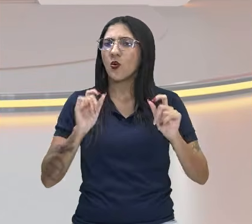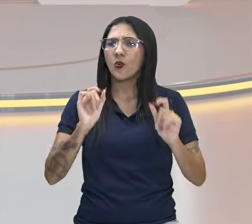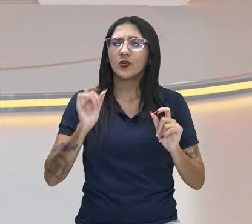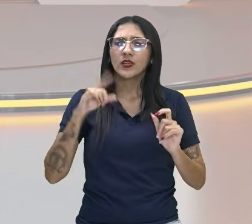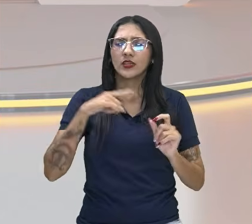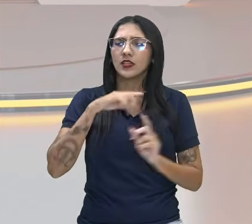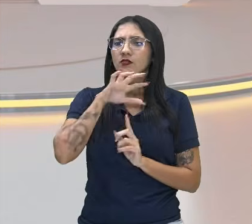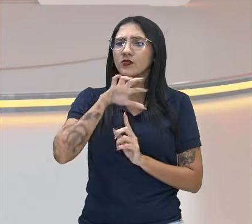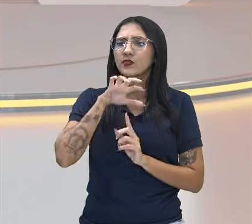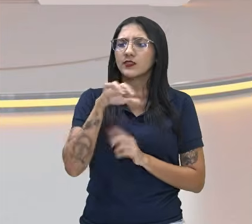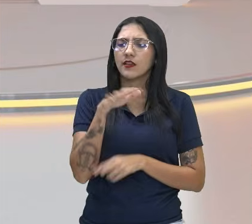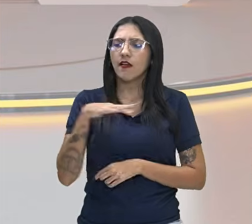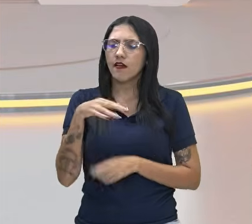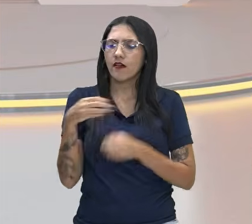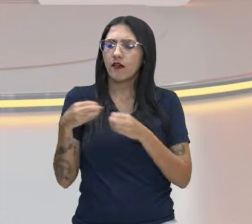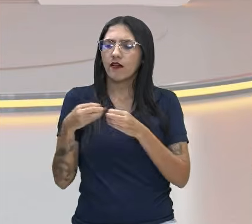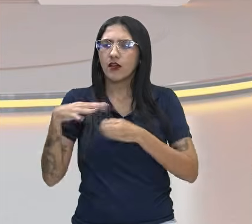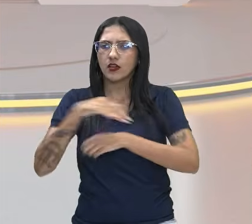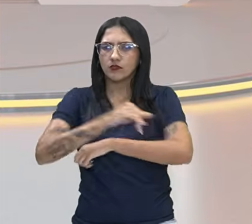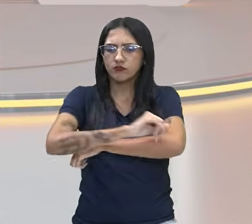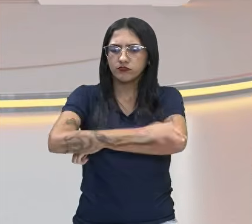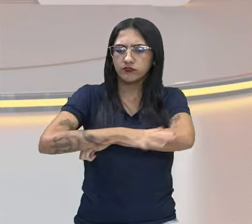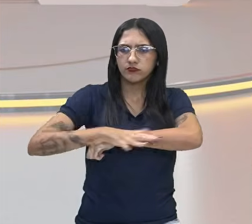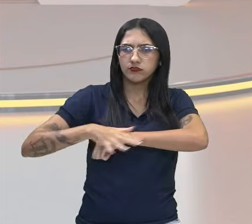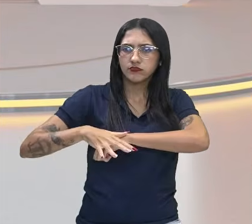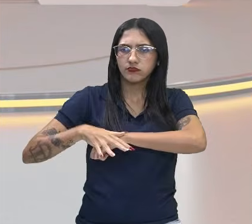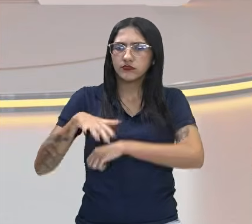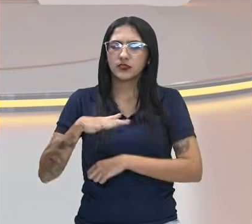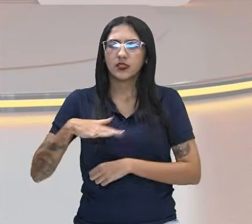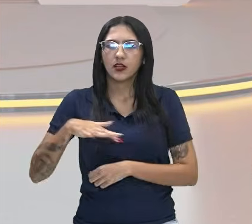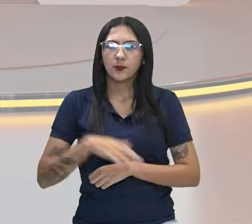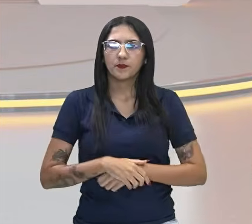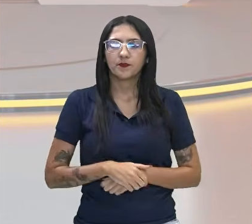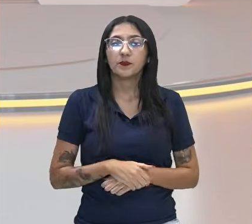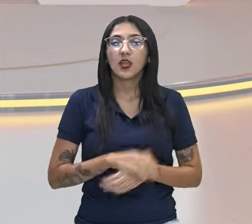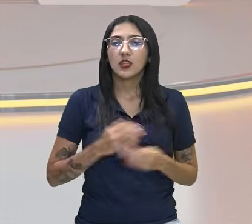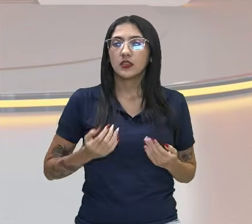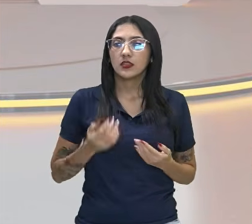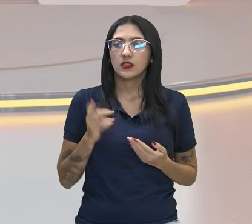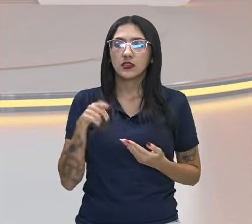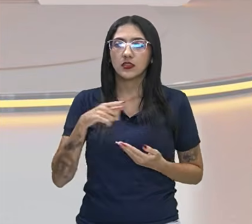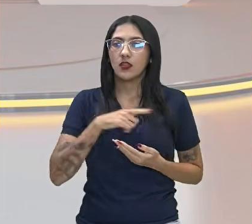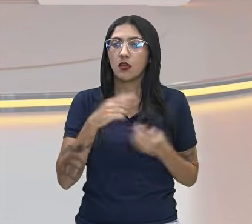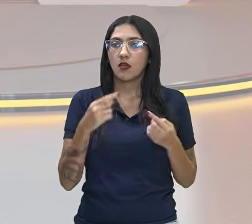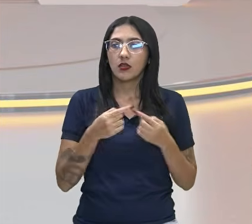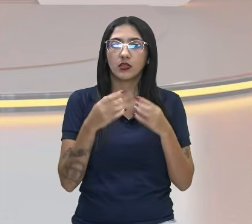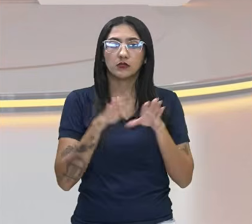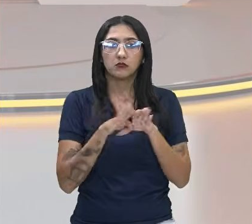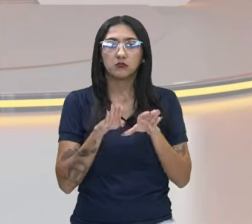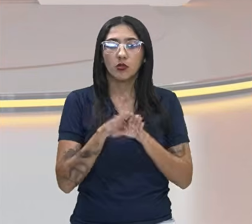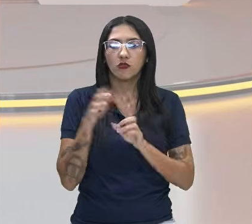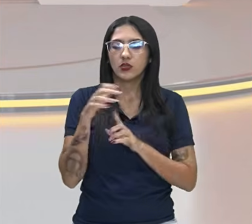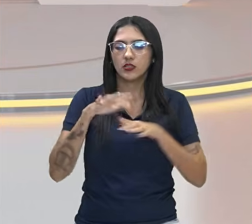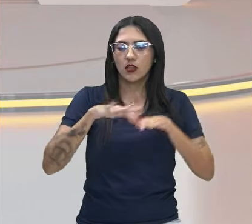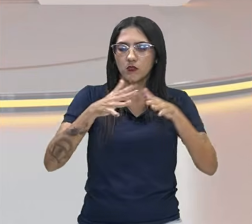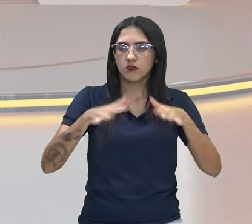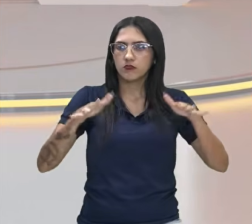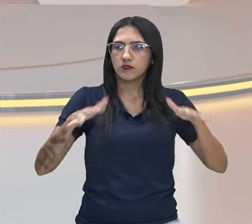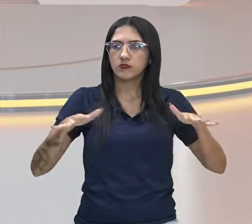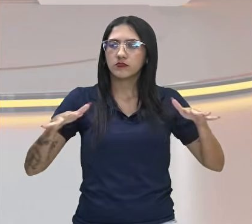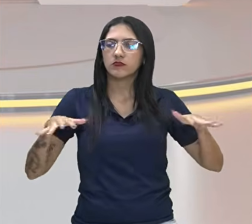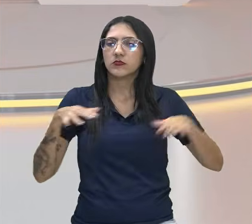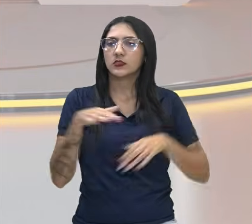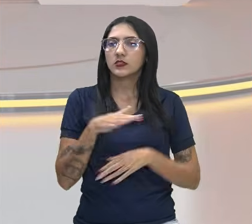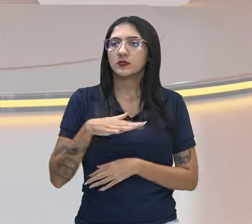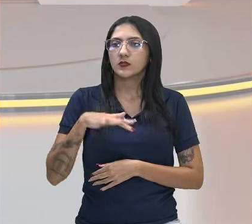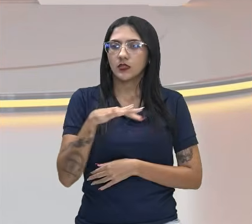ali próximo ao litoral, ao oceano. Então, corresponde, gente, à influência dos mares e oceanos sobre o